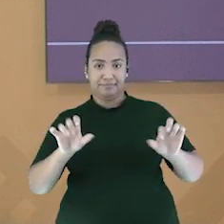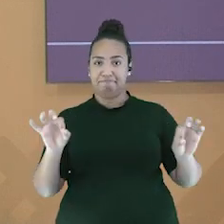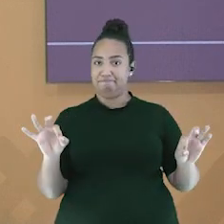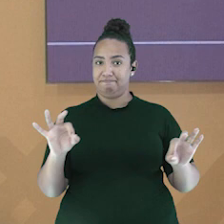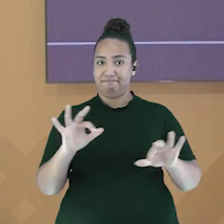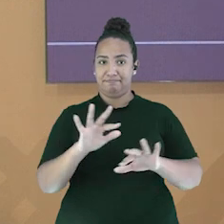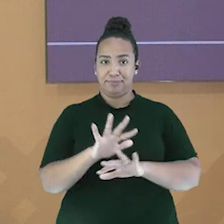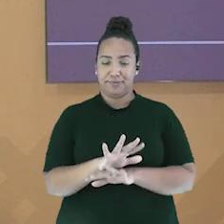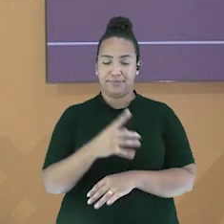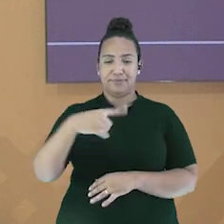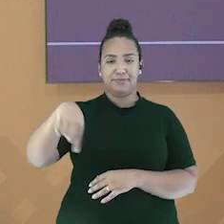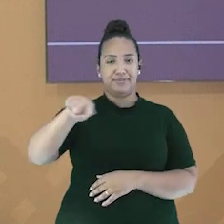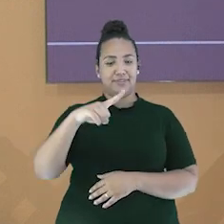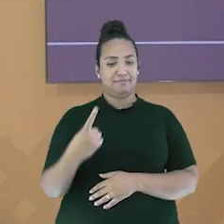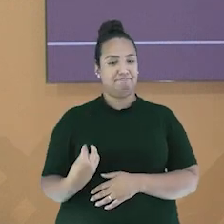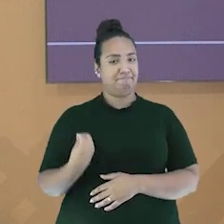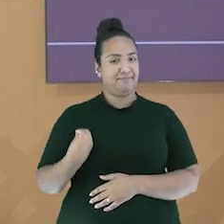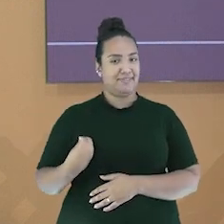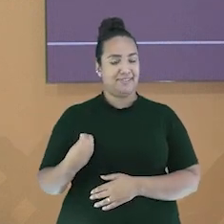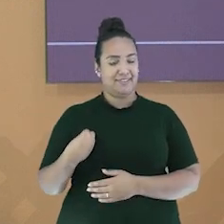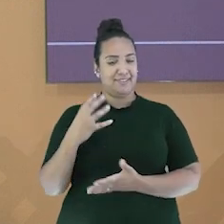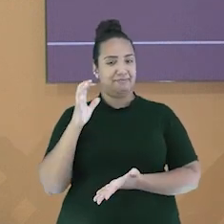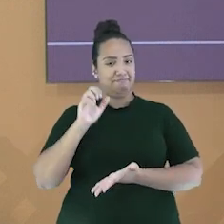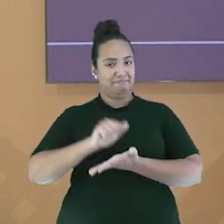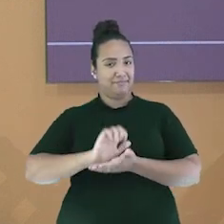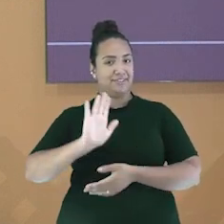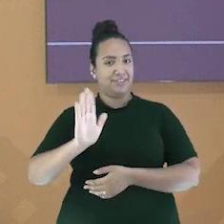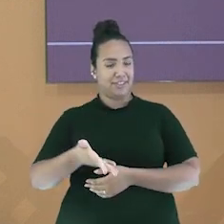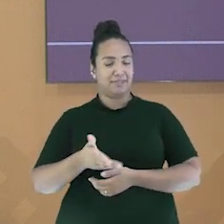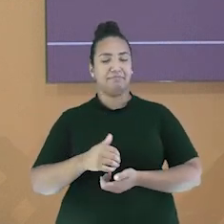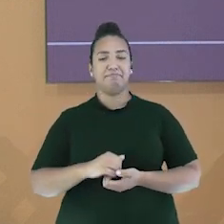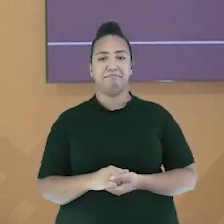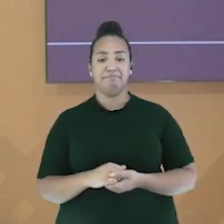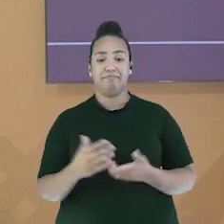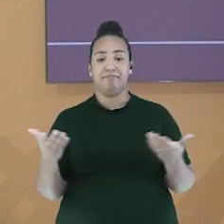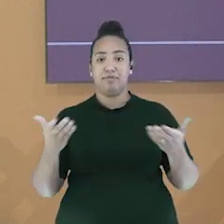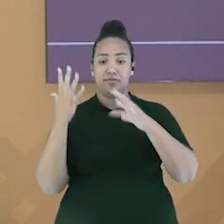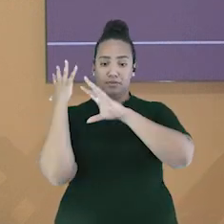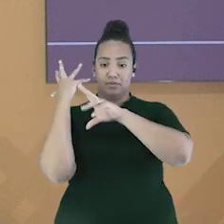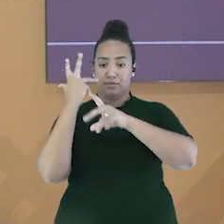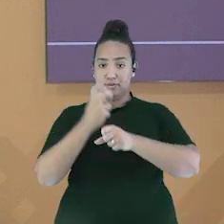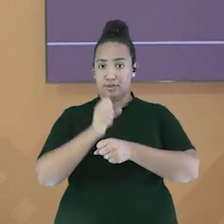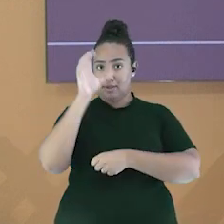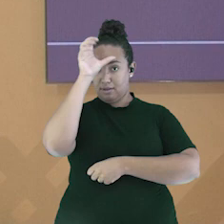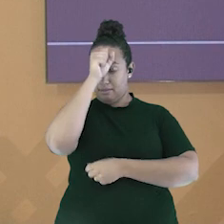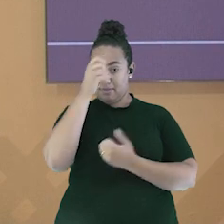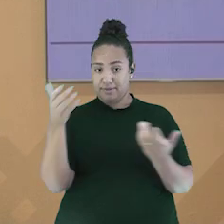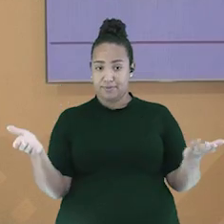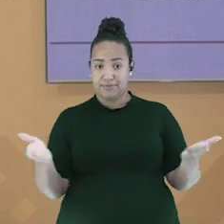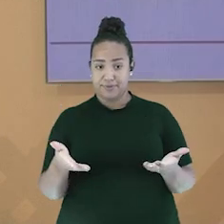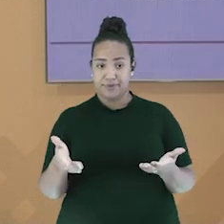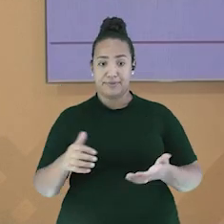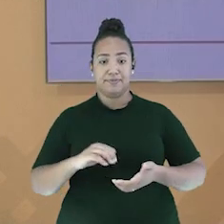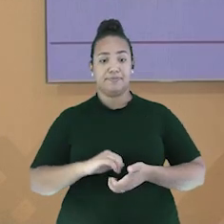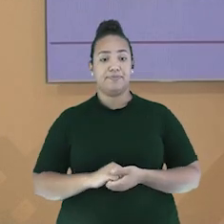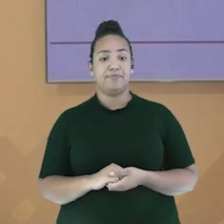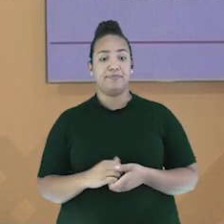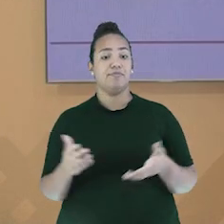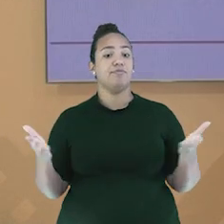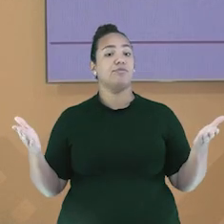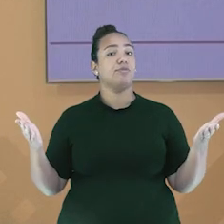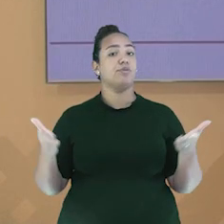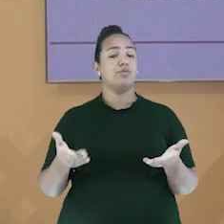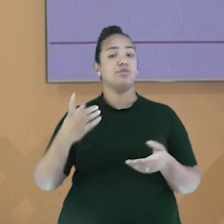sua participação será registrada vamos agora recapitular o que aprendemos na aula de hoje não de hoje